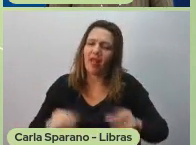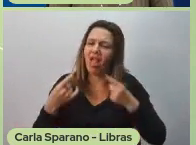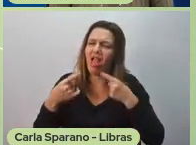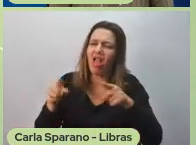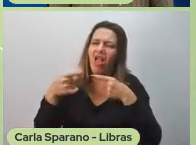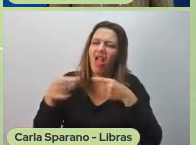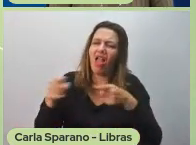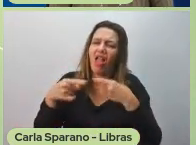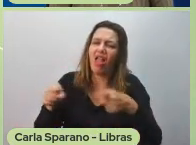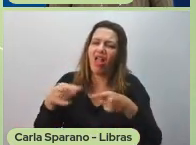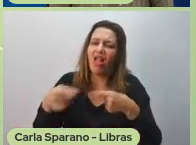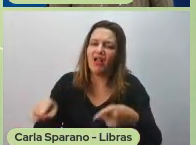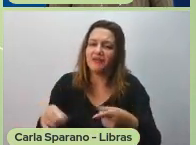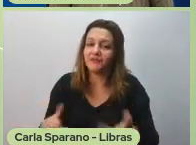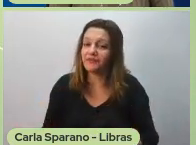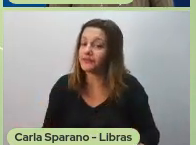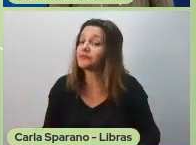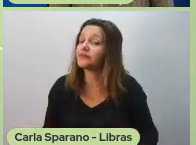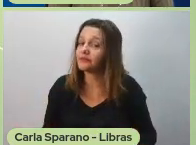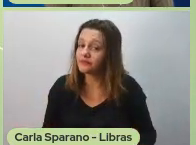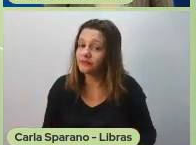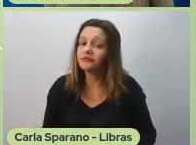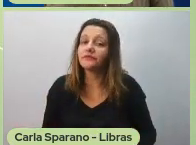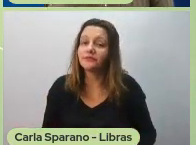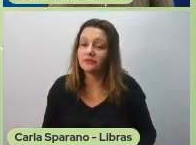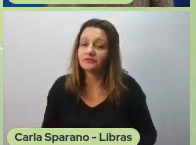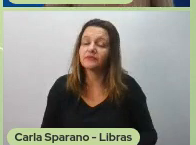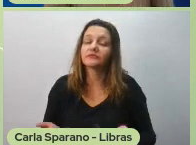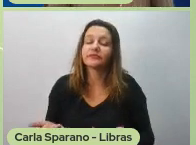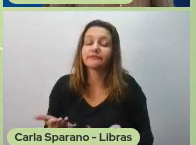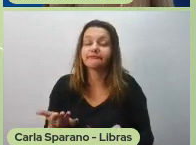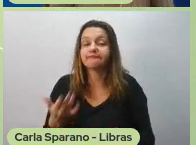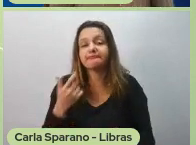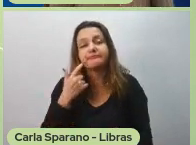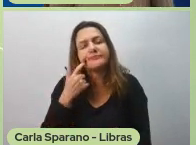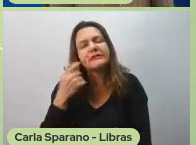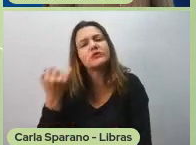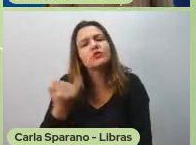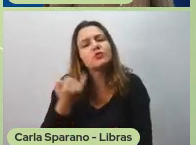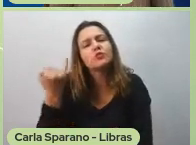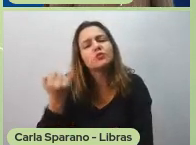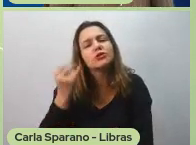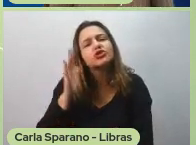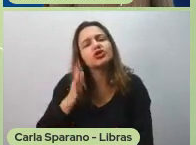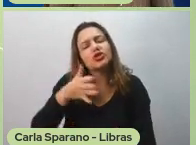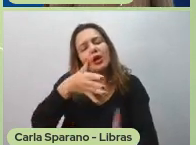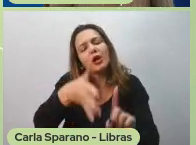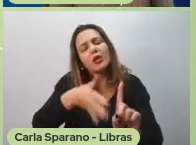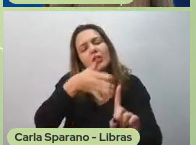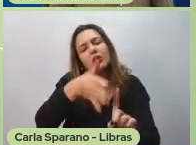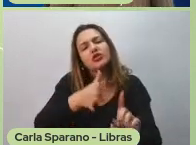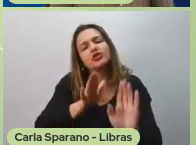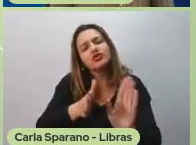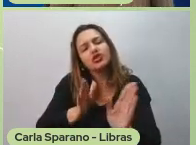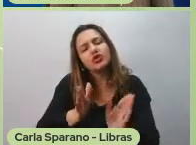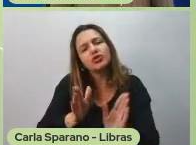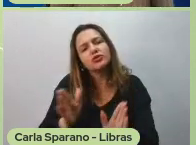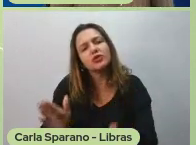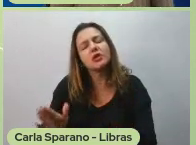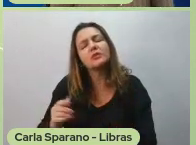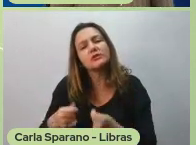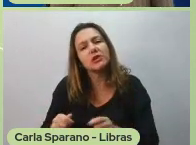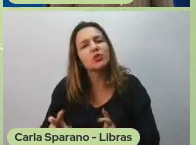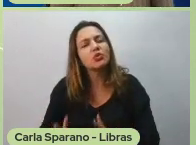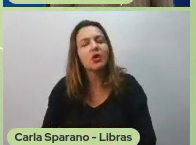E uma coisa que eu acho importante que foi dito aqui e que é preciso continuar, porque isso não